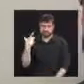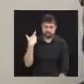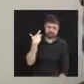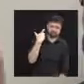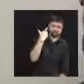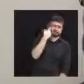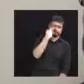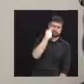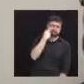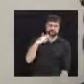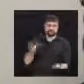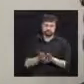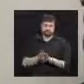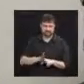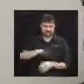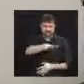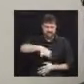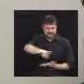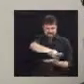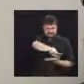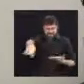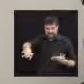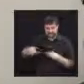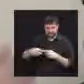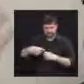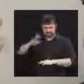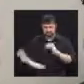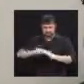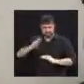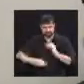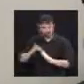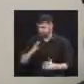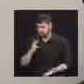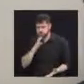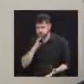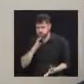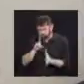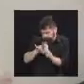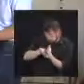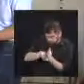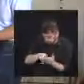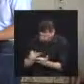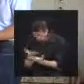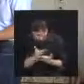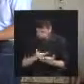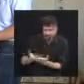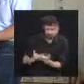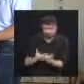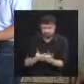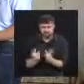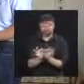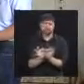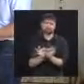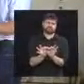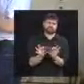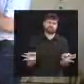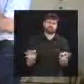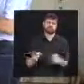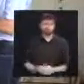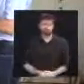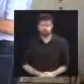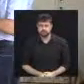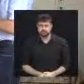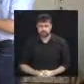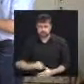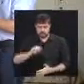você pode, em vários campos, você pode agir. E sem conhecimento monstruoso nem nada, é coisa simples. Mas essa